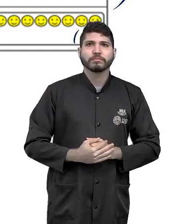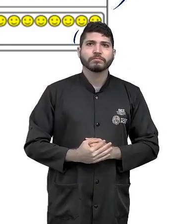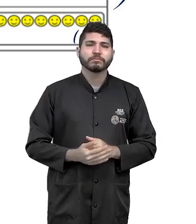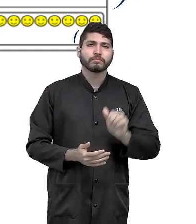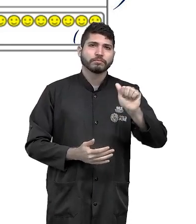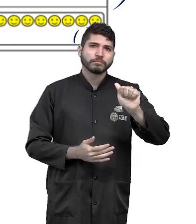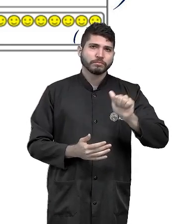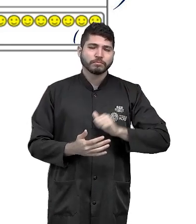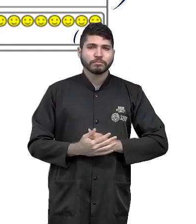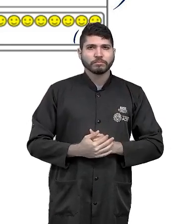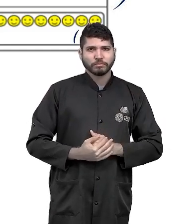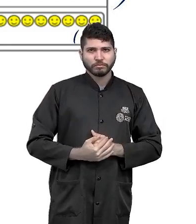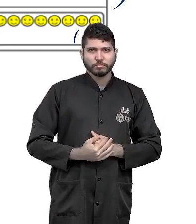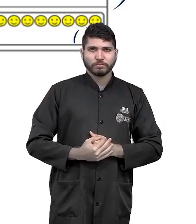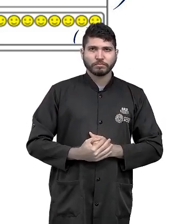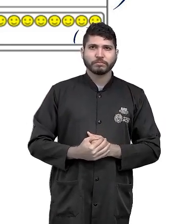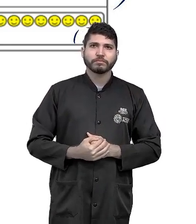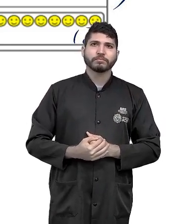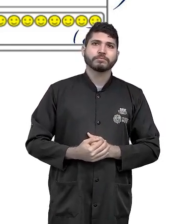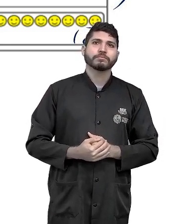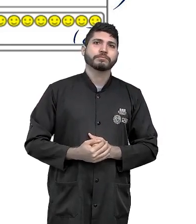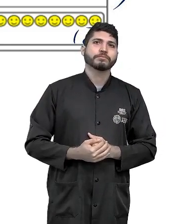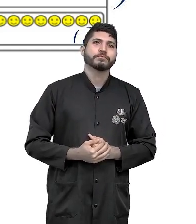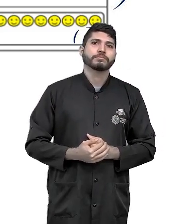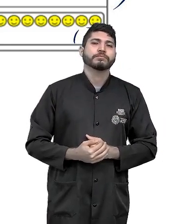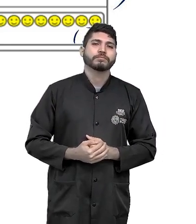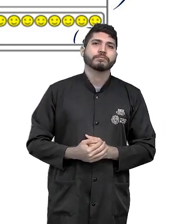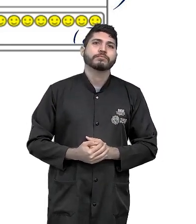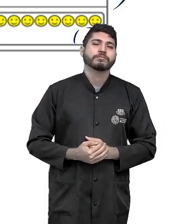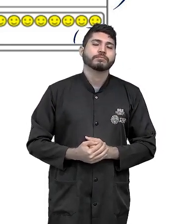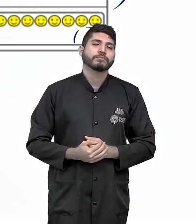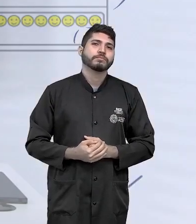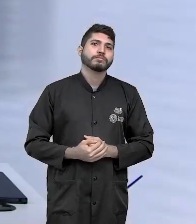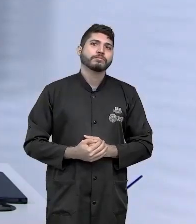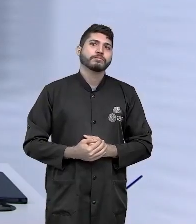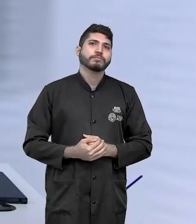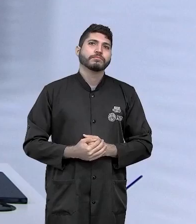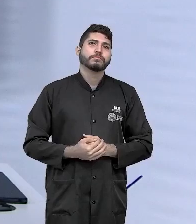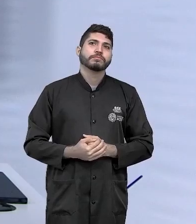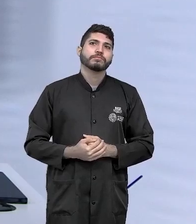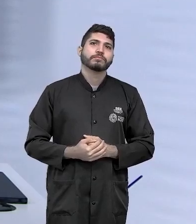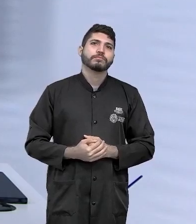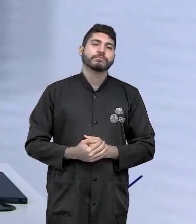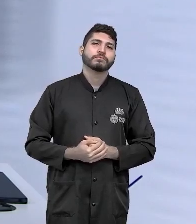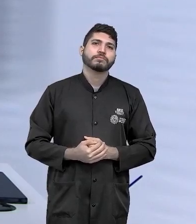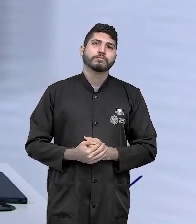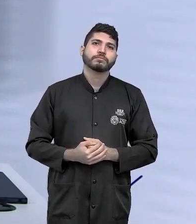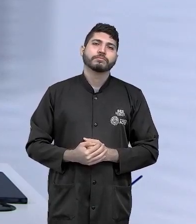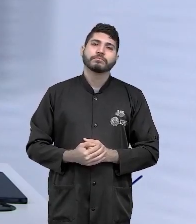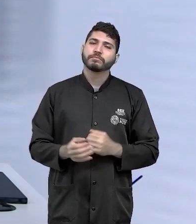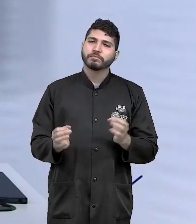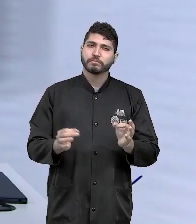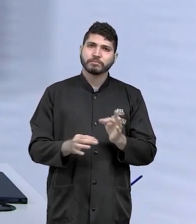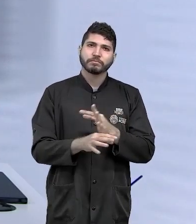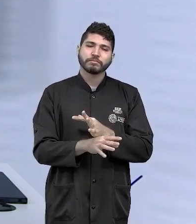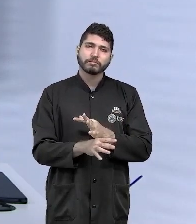A. Ok? E aí você encerra aqui essa primeira parte de função, ok?